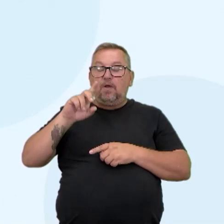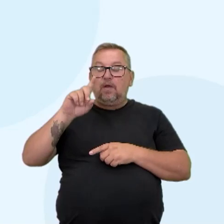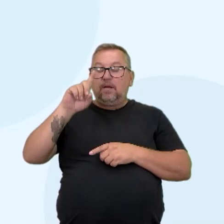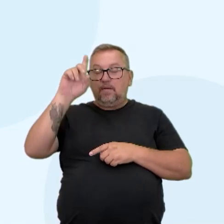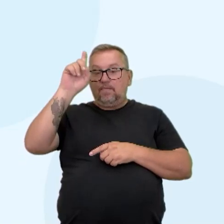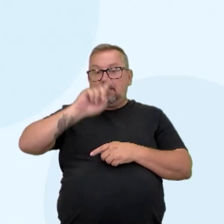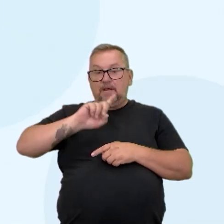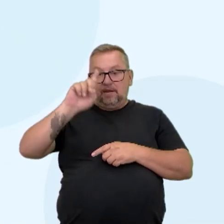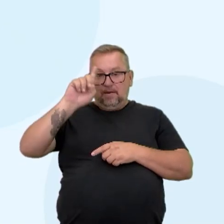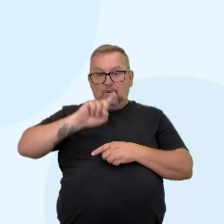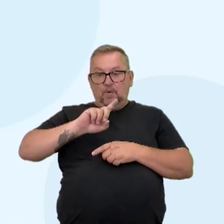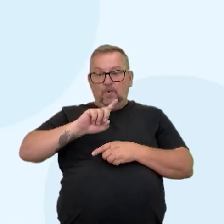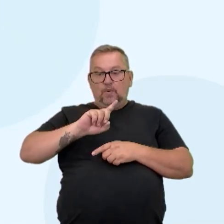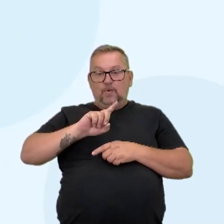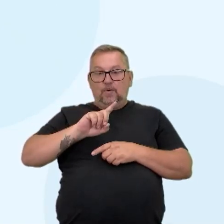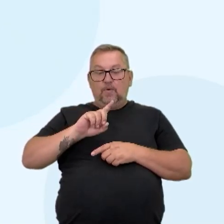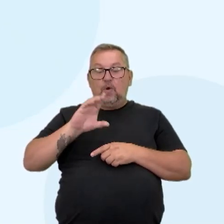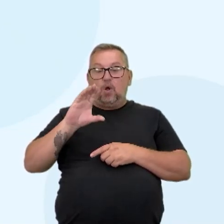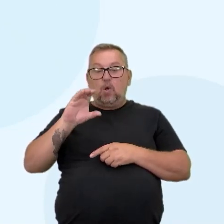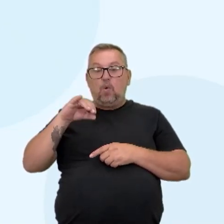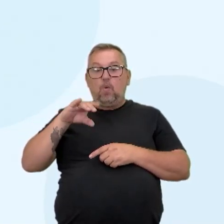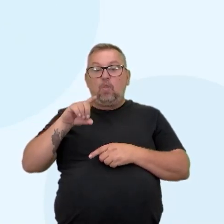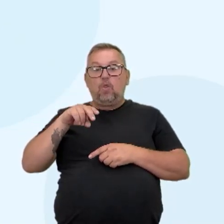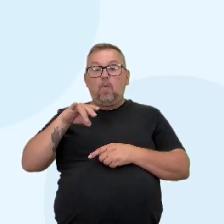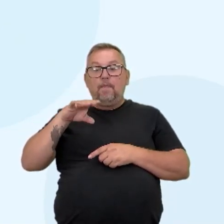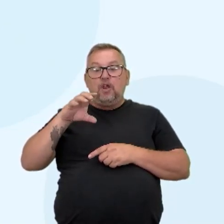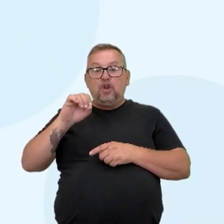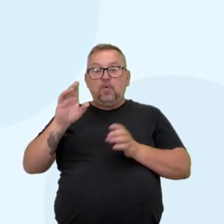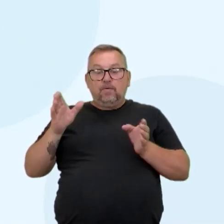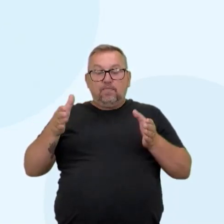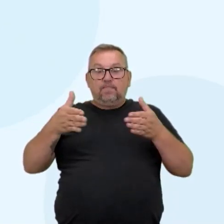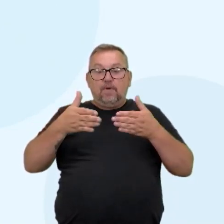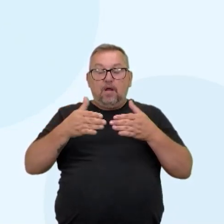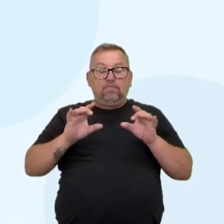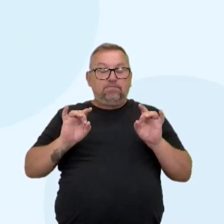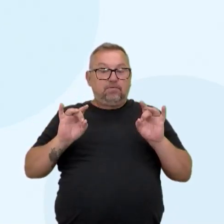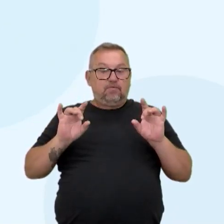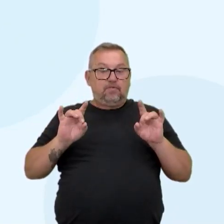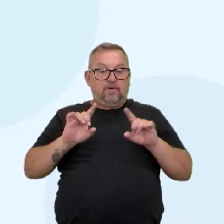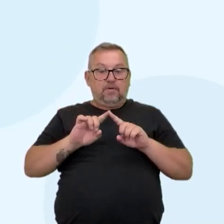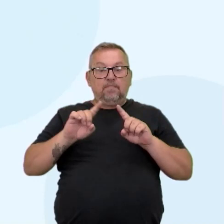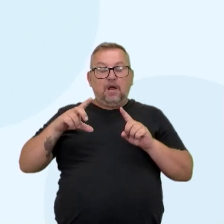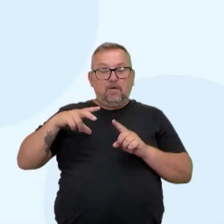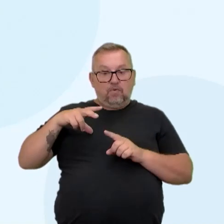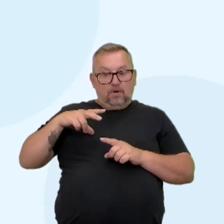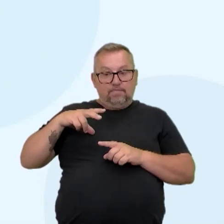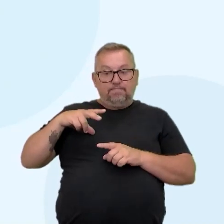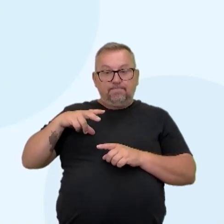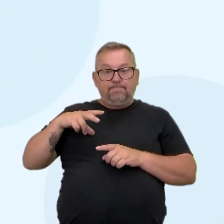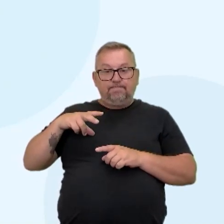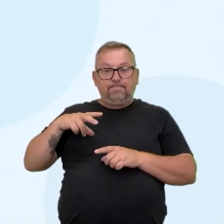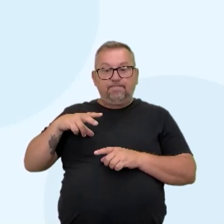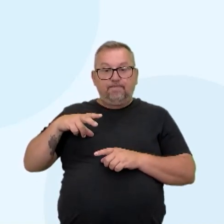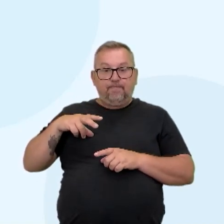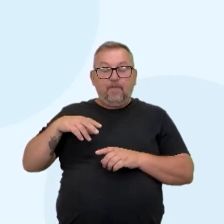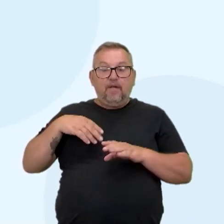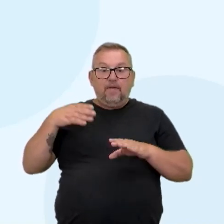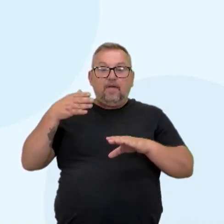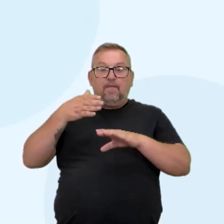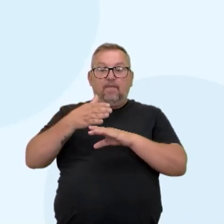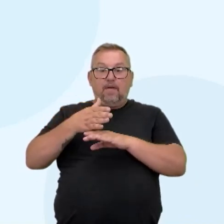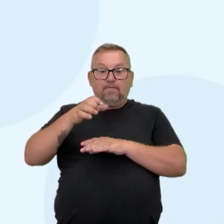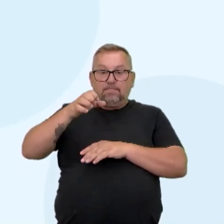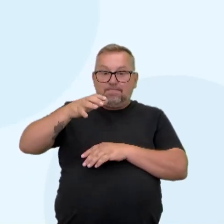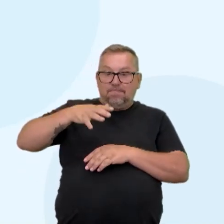Lê para nós, Fabi. Nós temos os condomínios, né, ou locais de alto padrão. Isso, que vão para essa